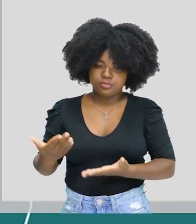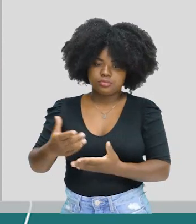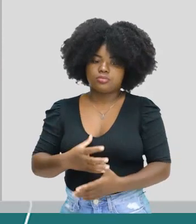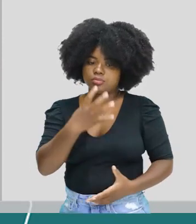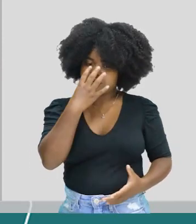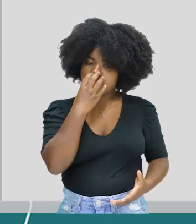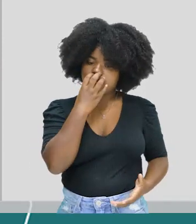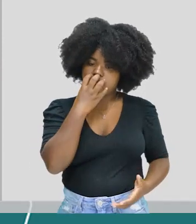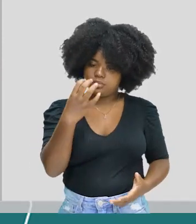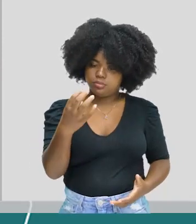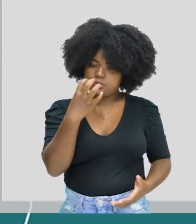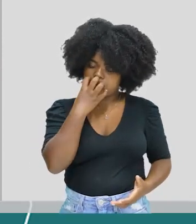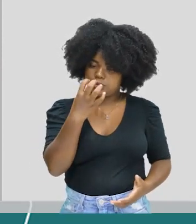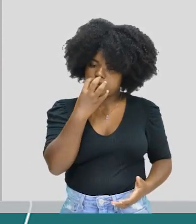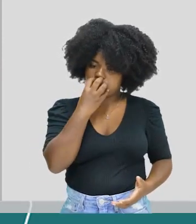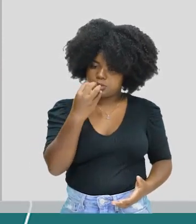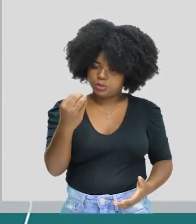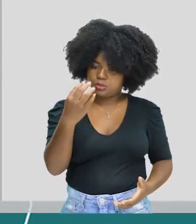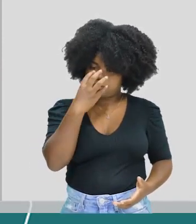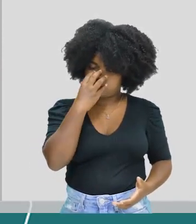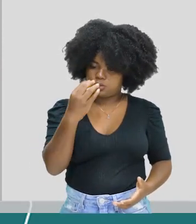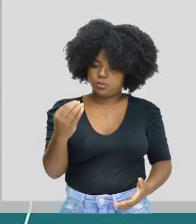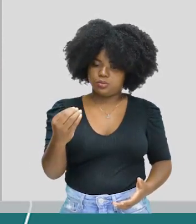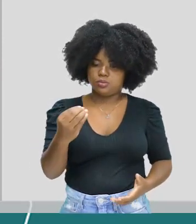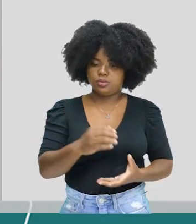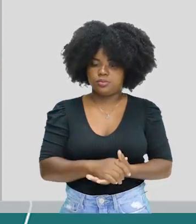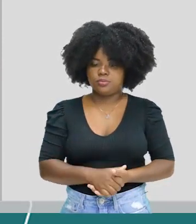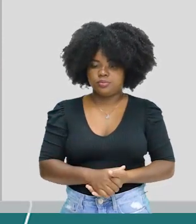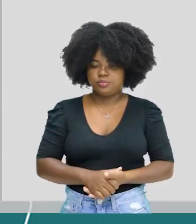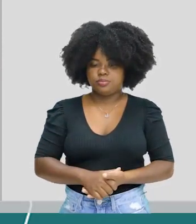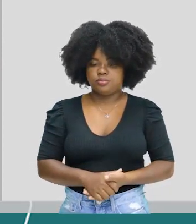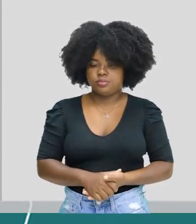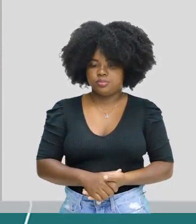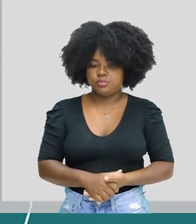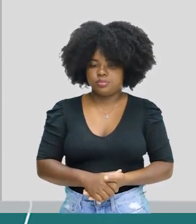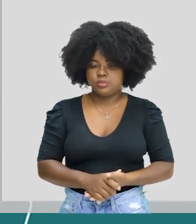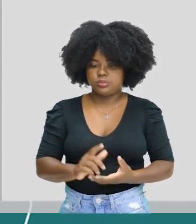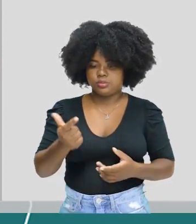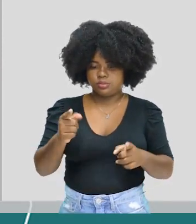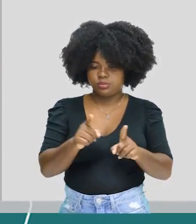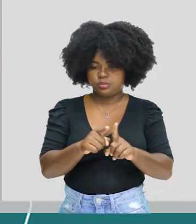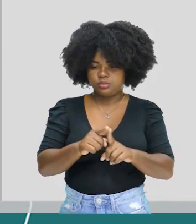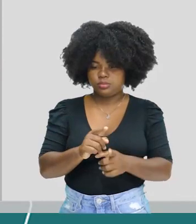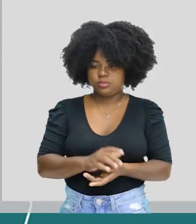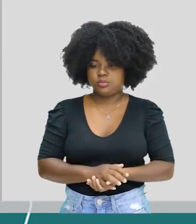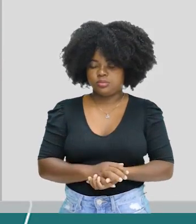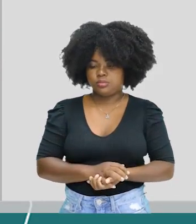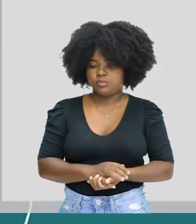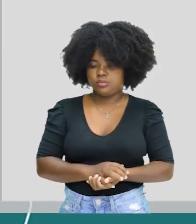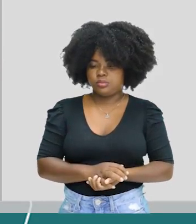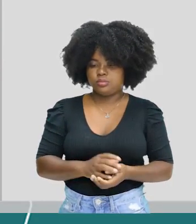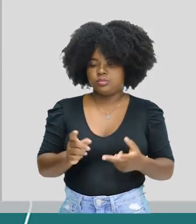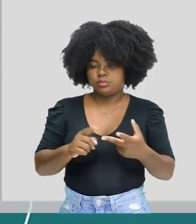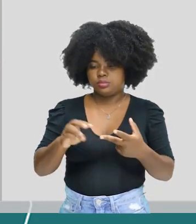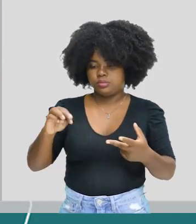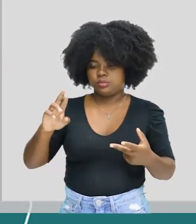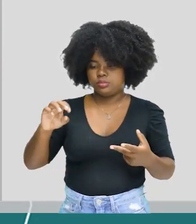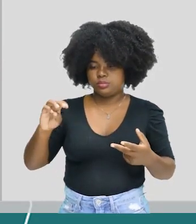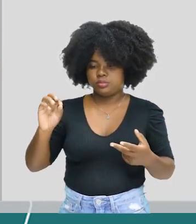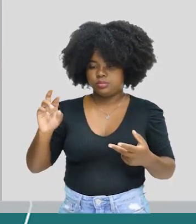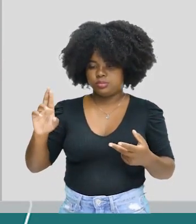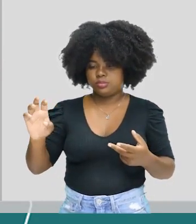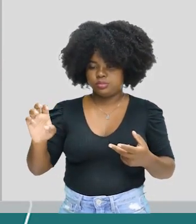Rômulo e Remo, que é da história do surgimento de Roma, e uma outra estátua de Antônio Pio em mármore. Essa foi feita